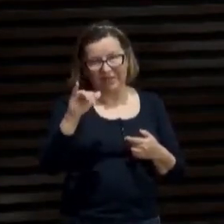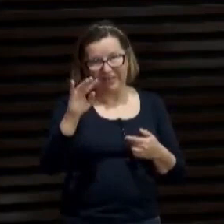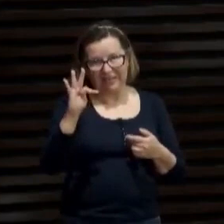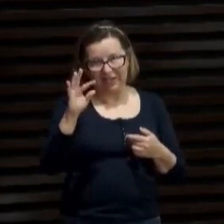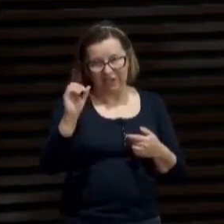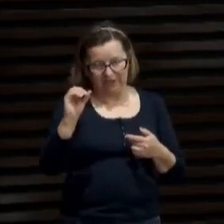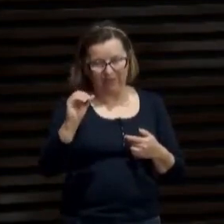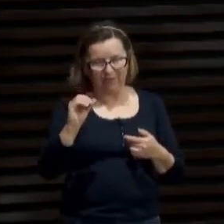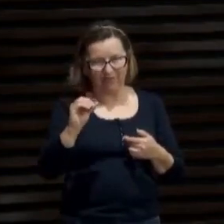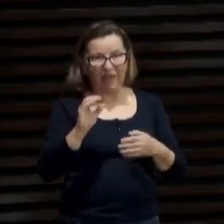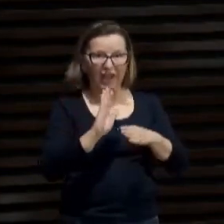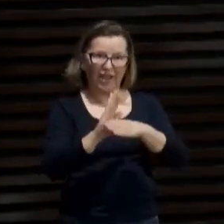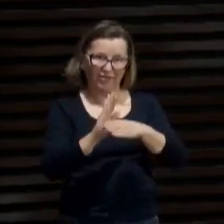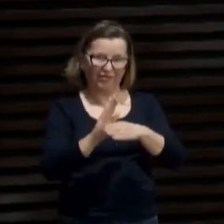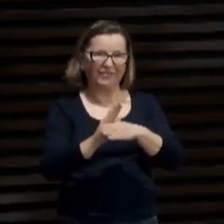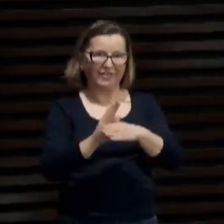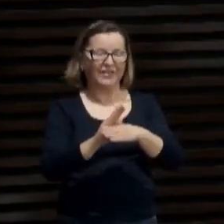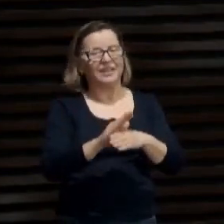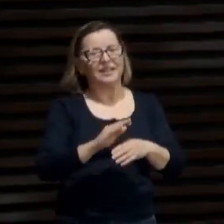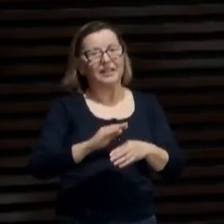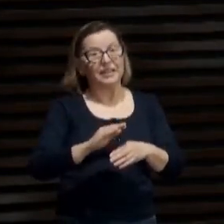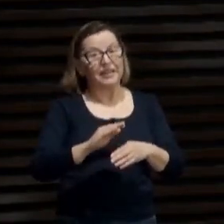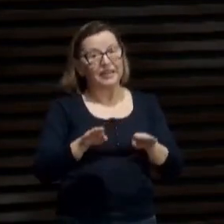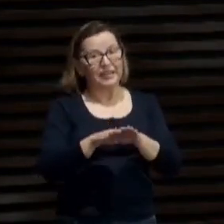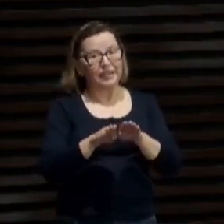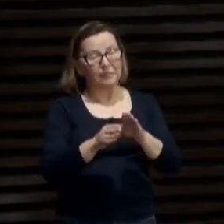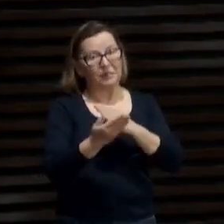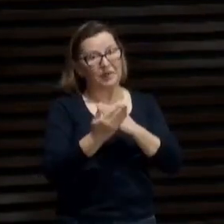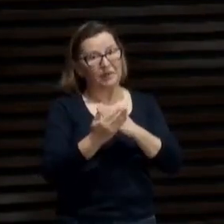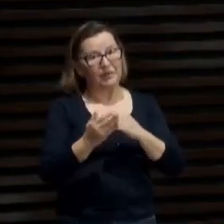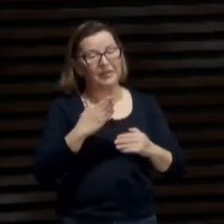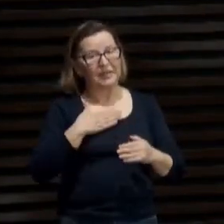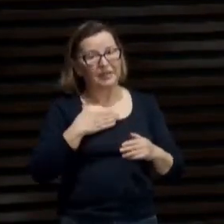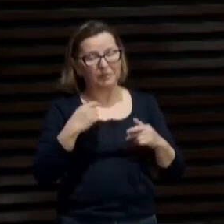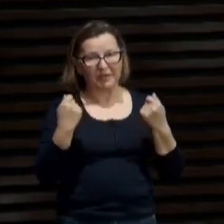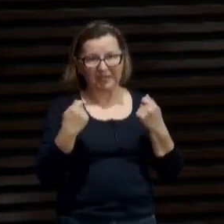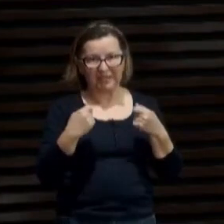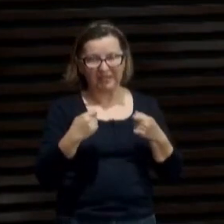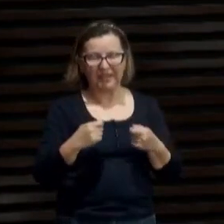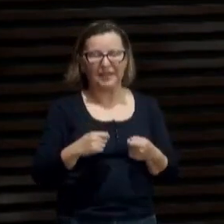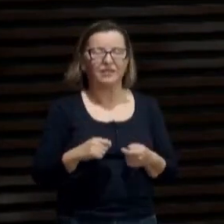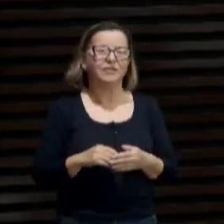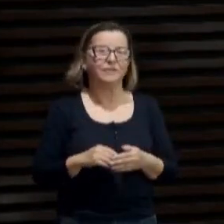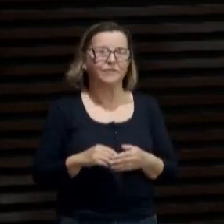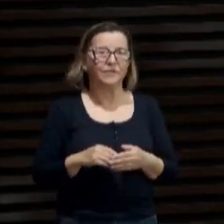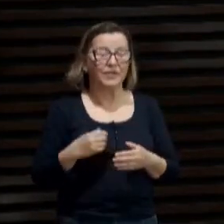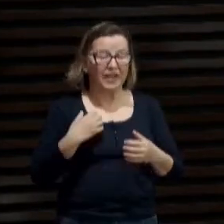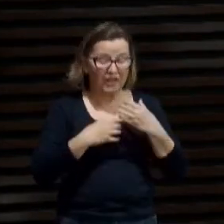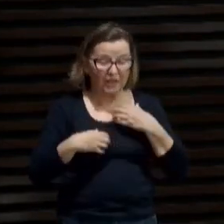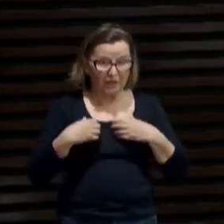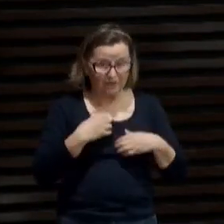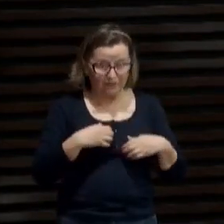vosso auxiliar nas minhas necessidades. Visto que ele tinha saudade de todos vós e estava angustiado, porque o vistes que